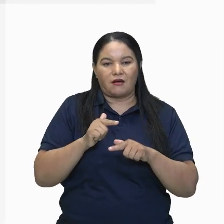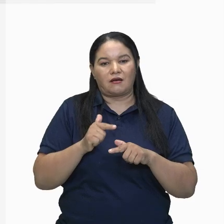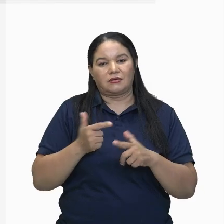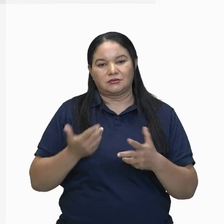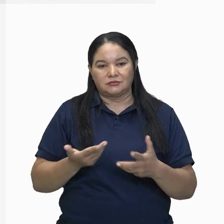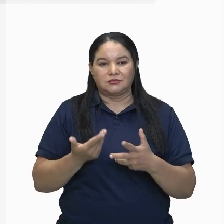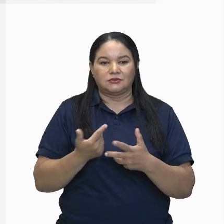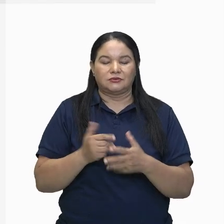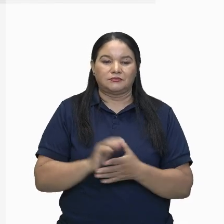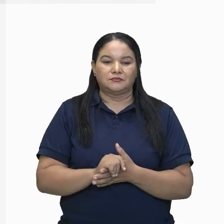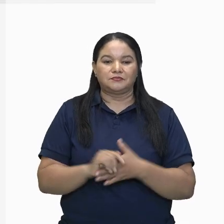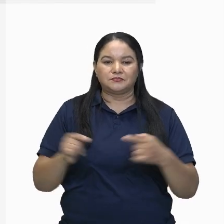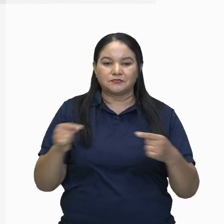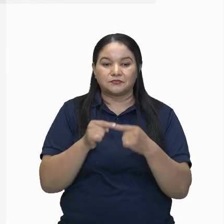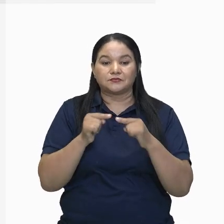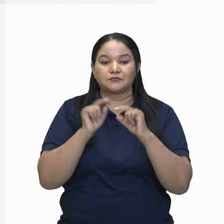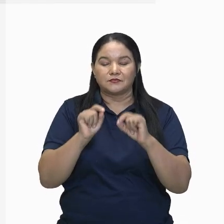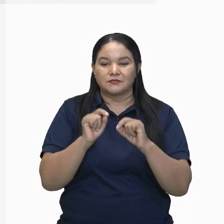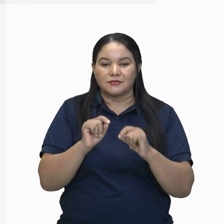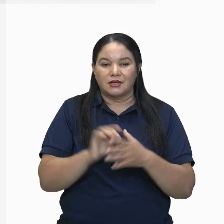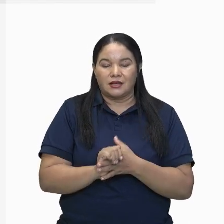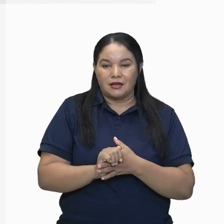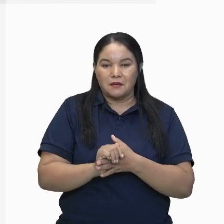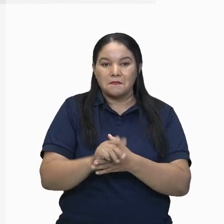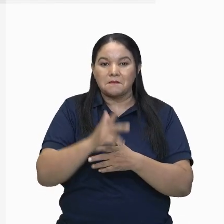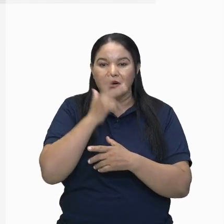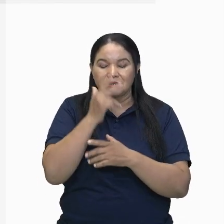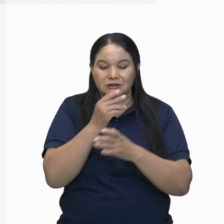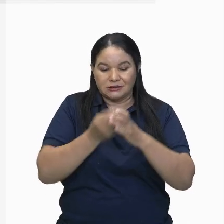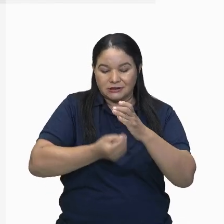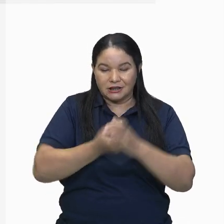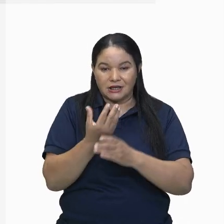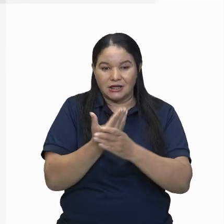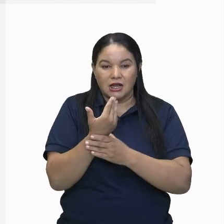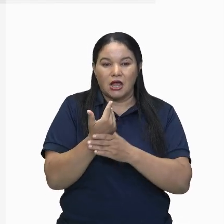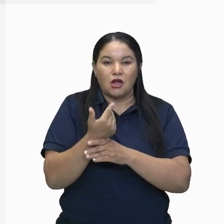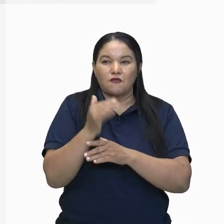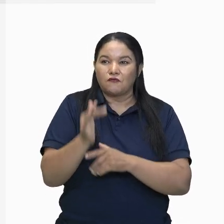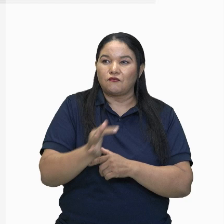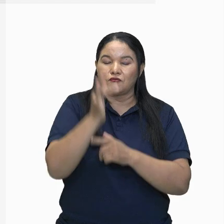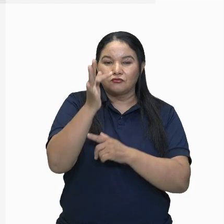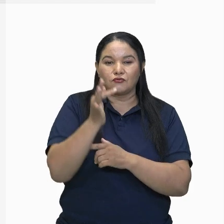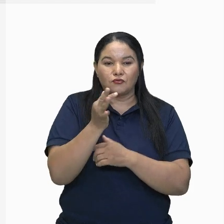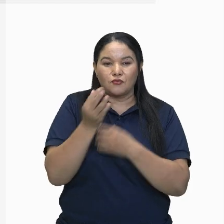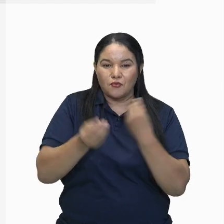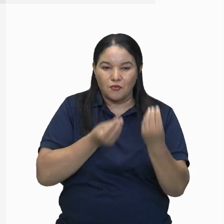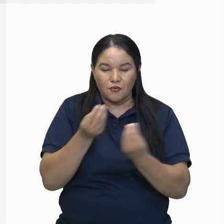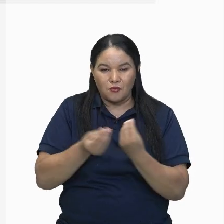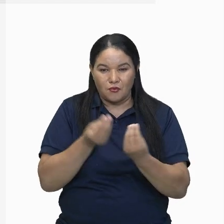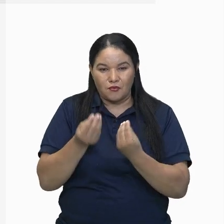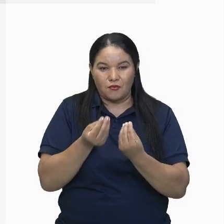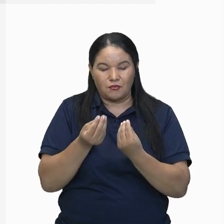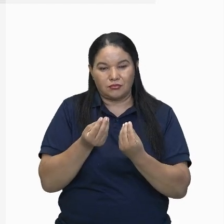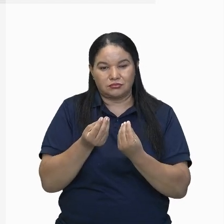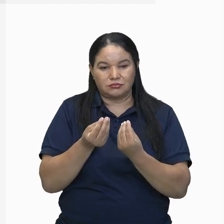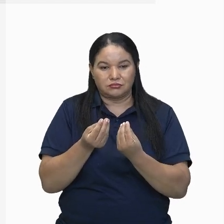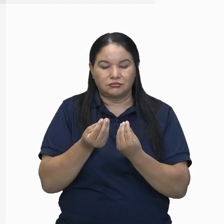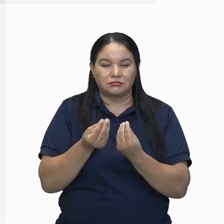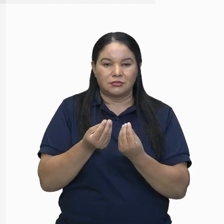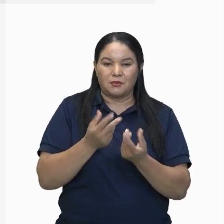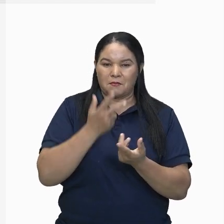o niilismo ele cria a ilusão do futuro. E o Nietzsche vai dizer assim, e eu